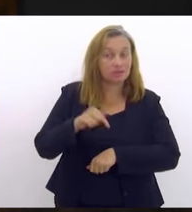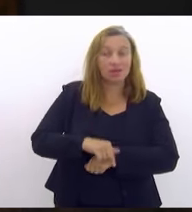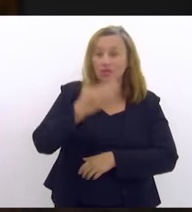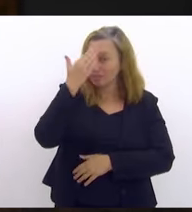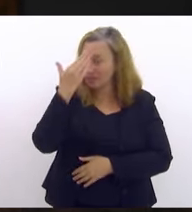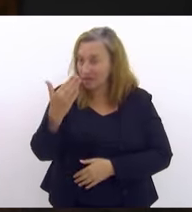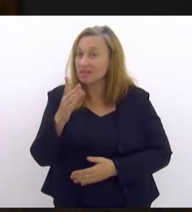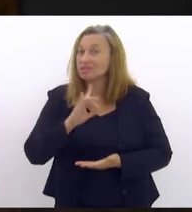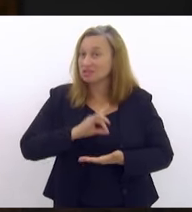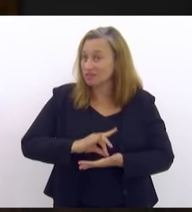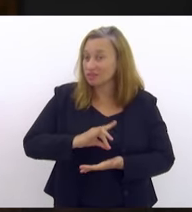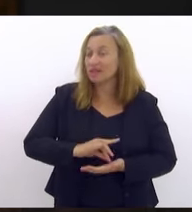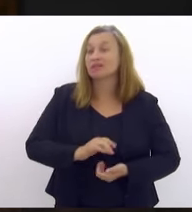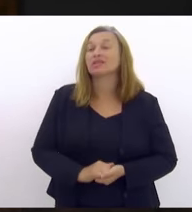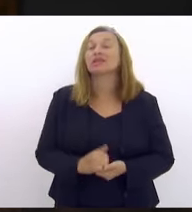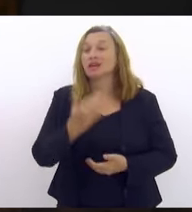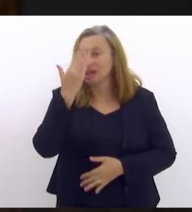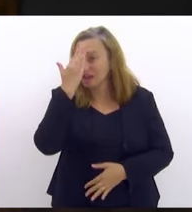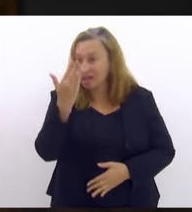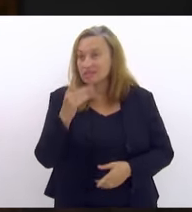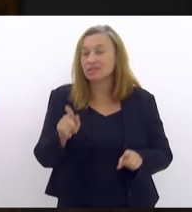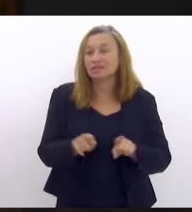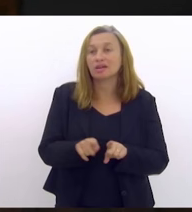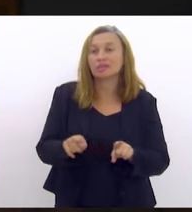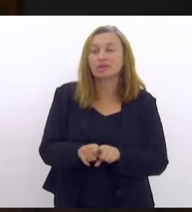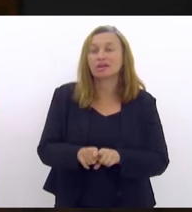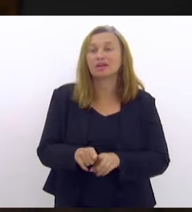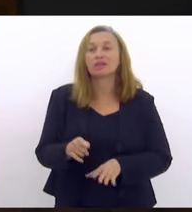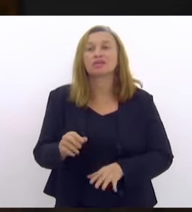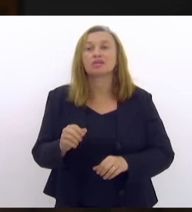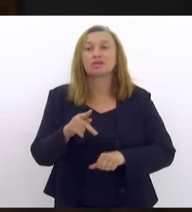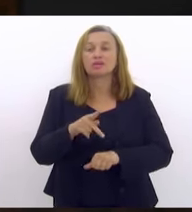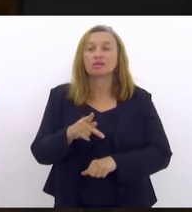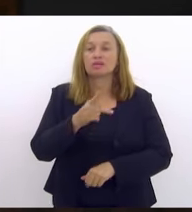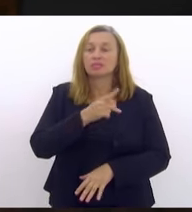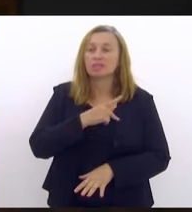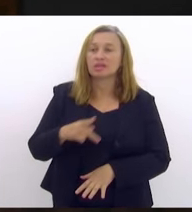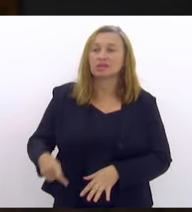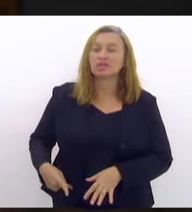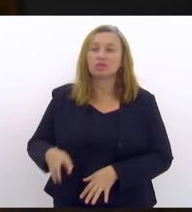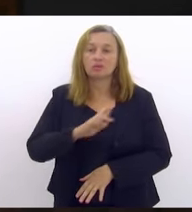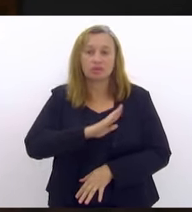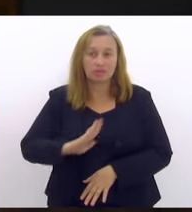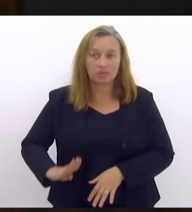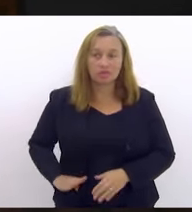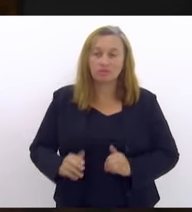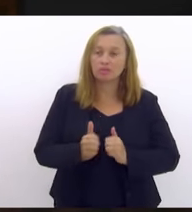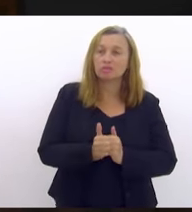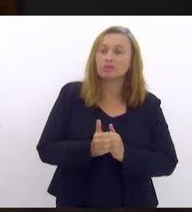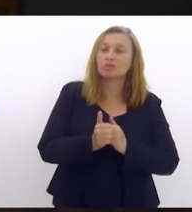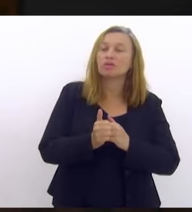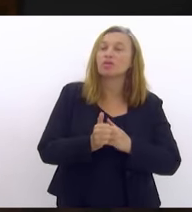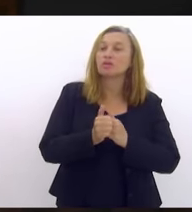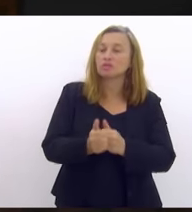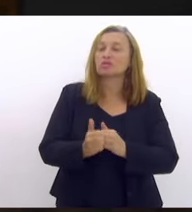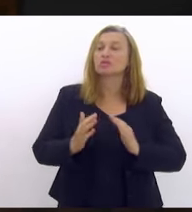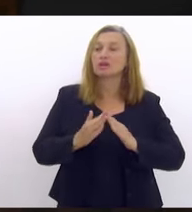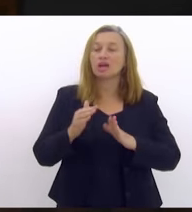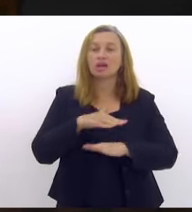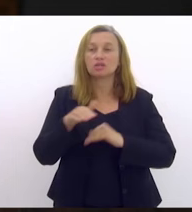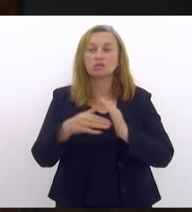obrigado, de verdade. Queria agradecer aqui ao nosso presidente Rodrigo Barcelar pela condução da casa, a